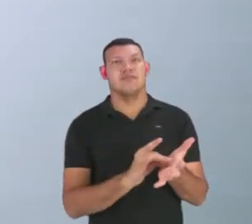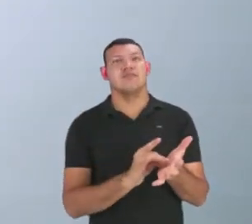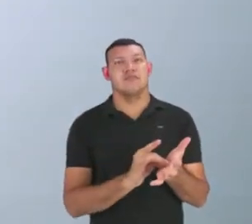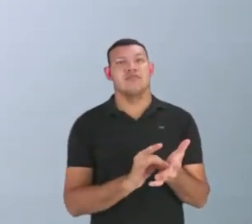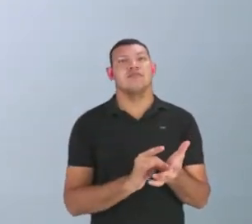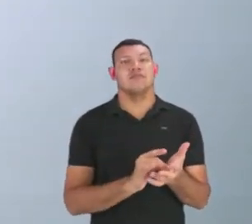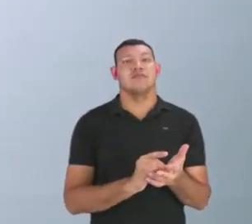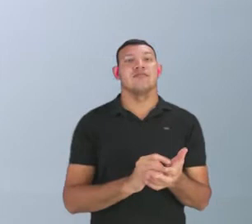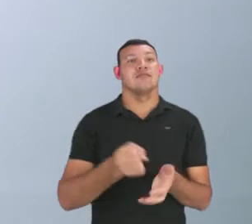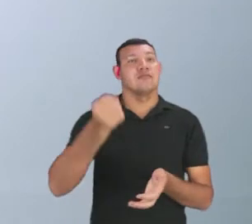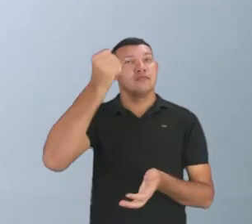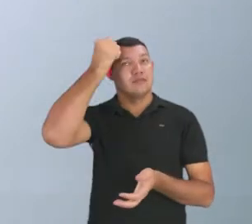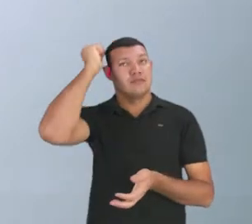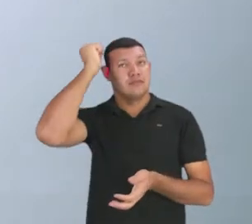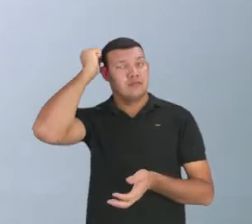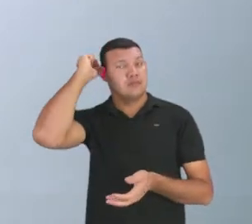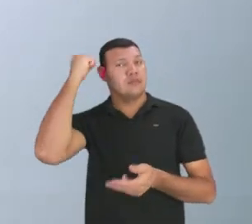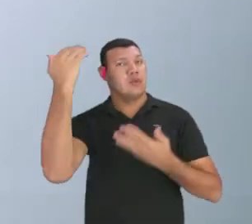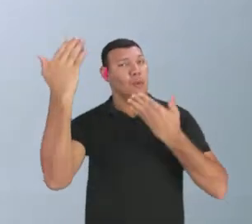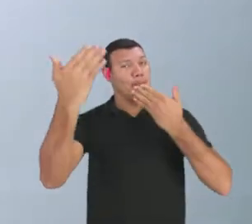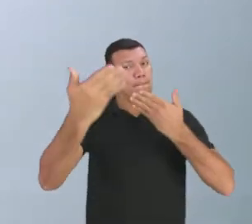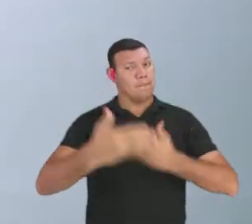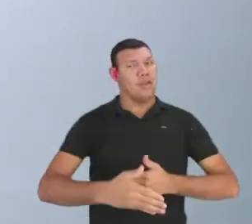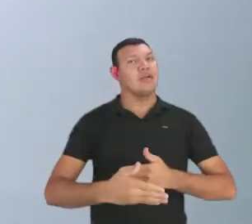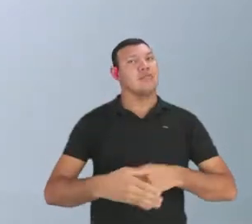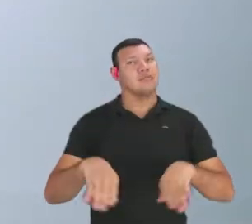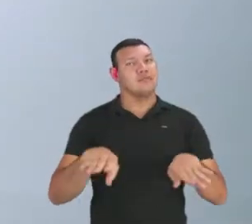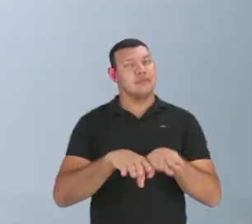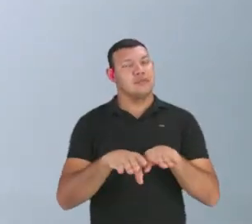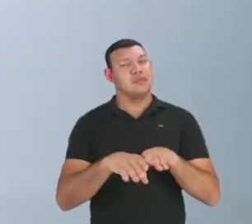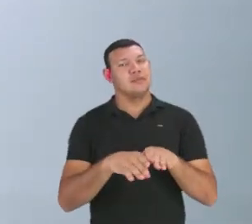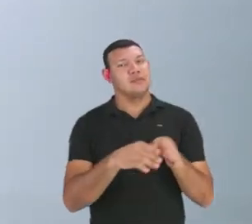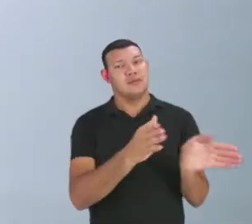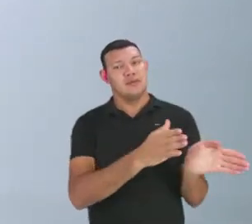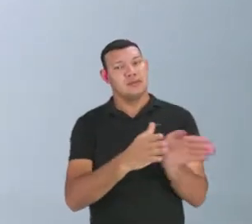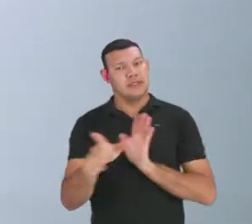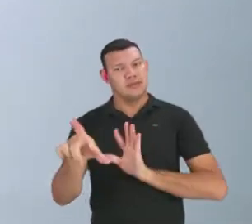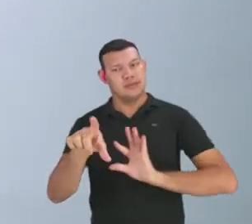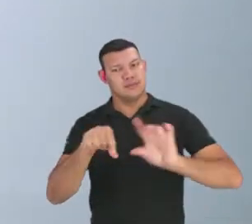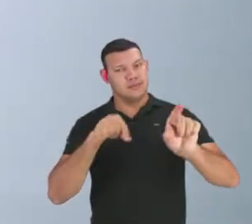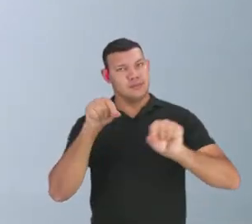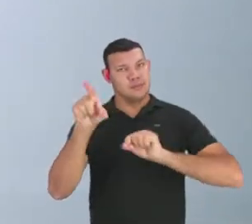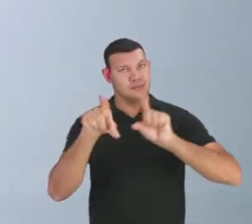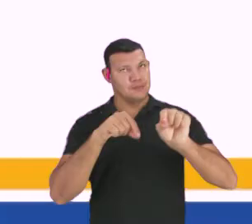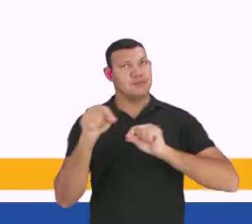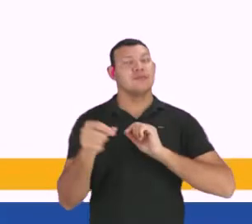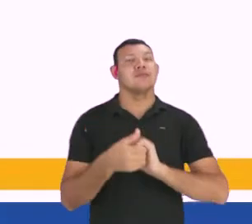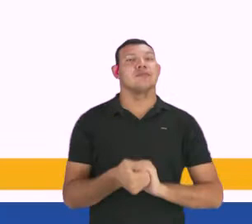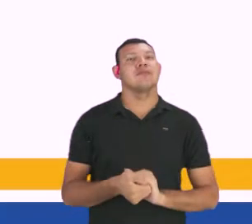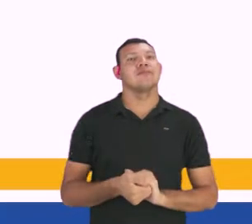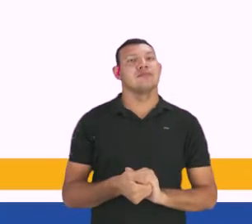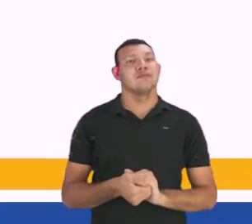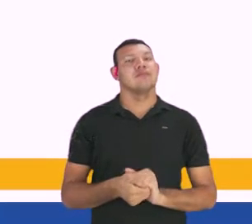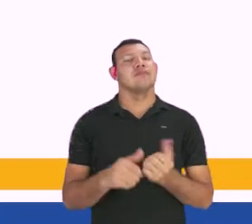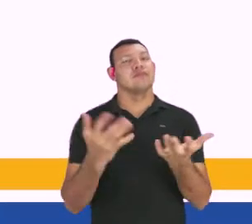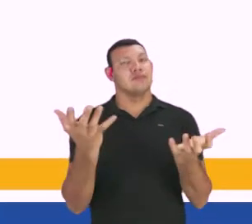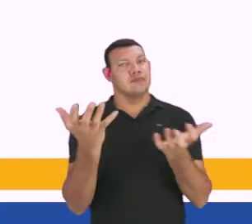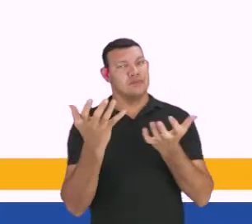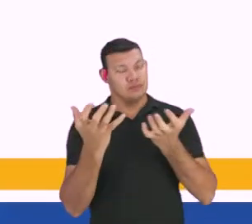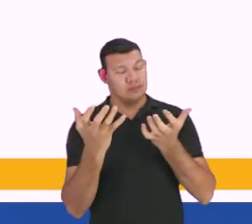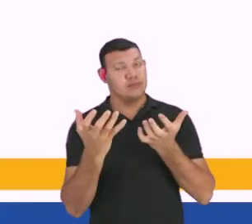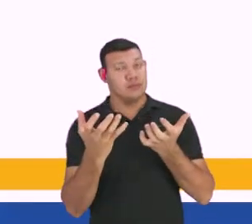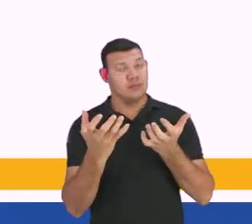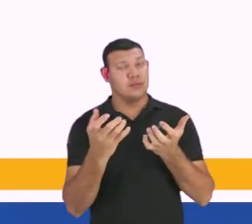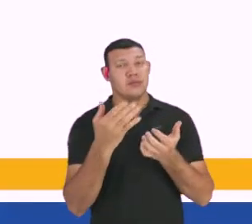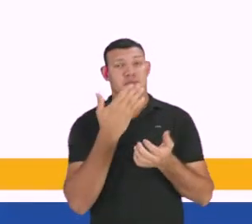e vestibulares, bem como alguns processos seletivos de diversos tipos, solicitam do candidato a elaboração